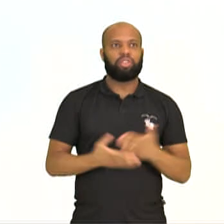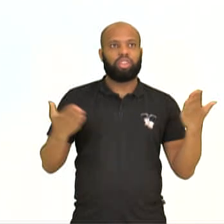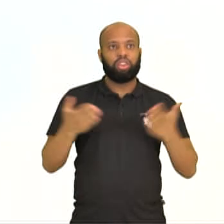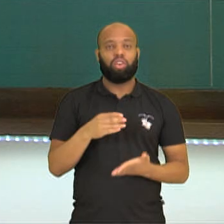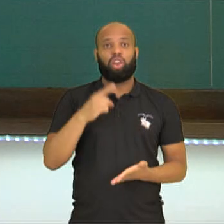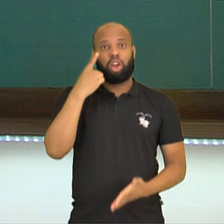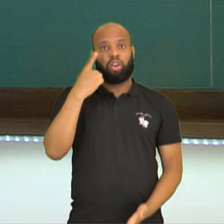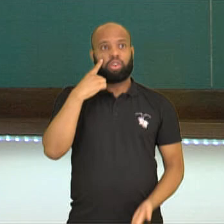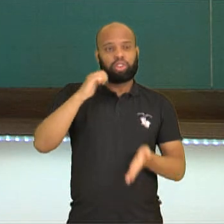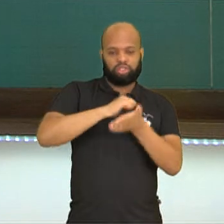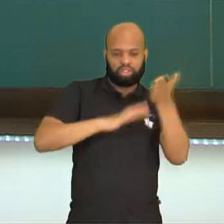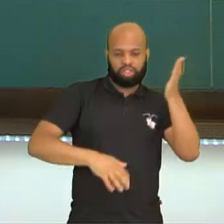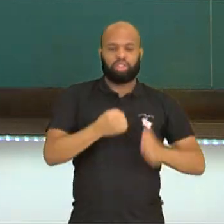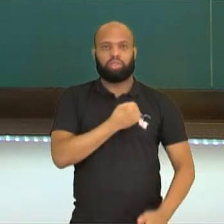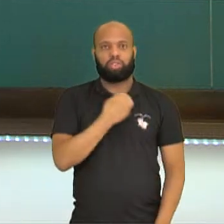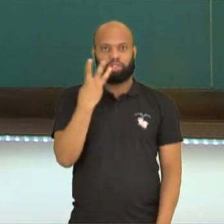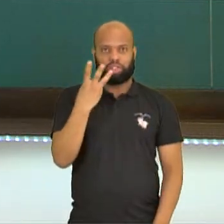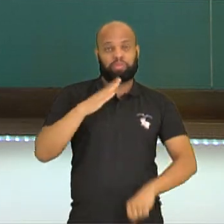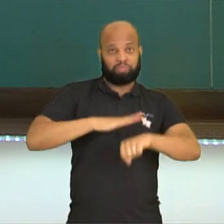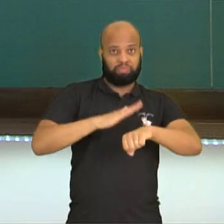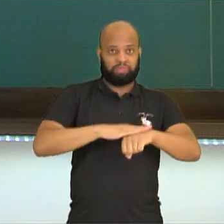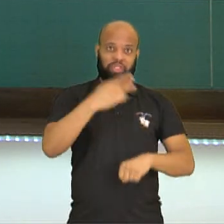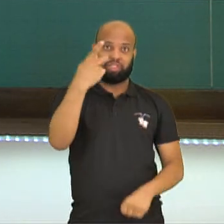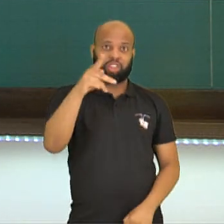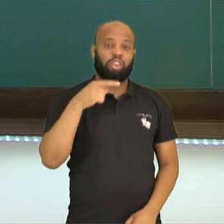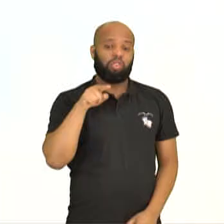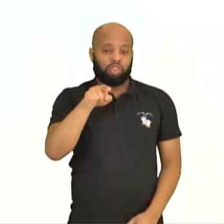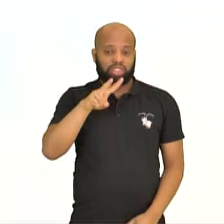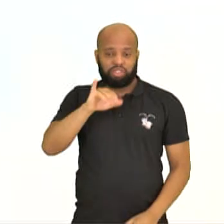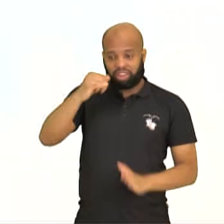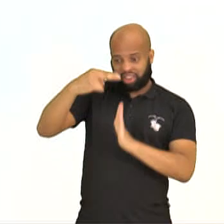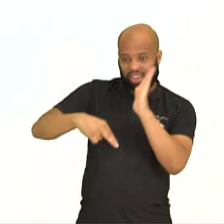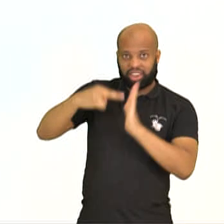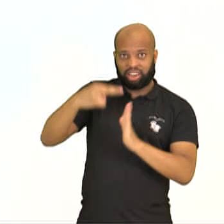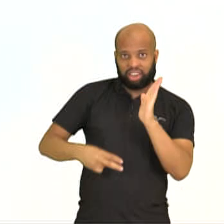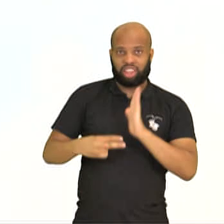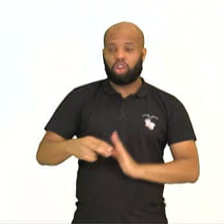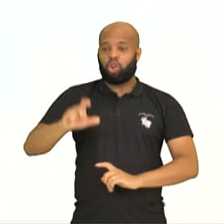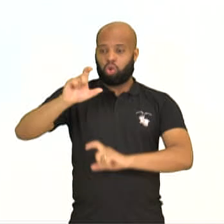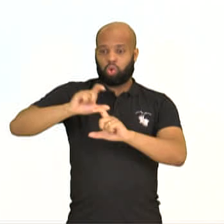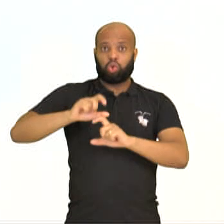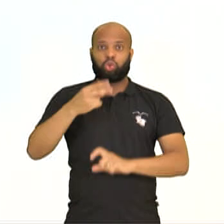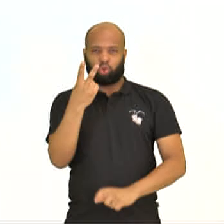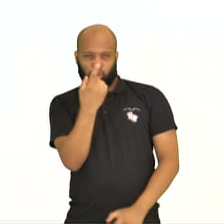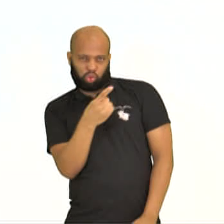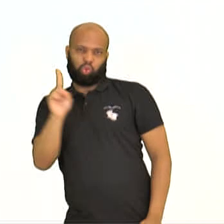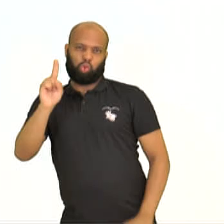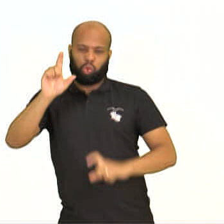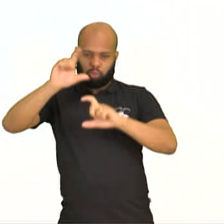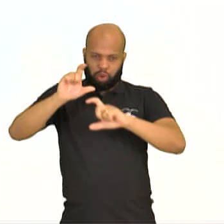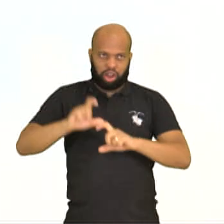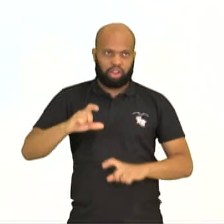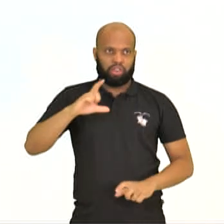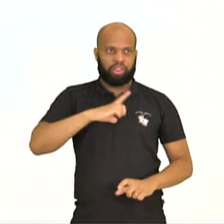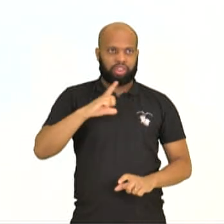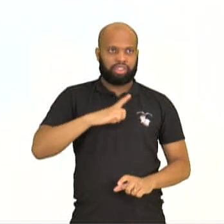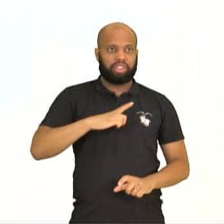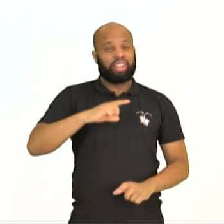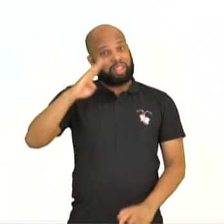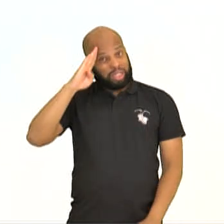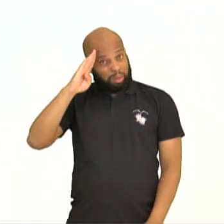agora para a nossa atividade 3, é com vocês, né? Releia os 2 últimos parágrafos do texto em destaque,